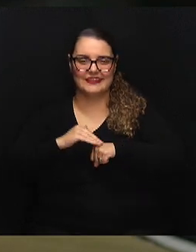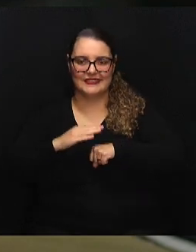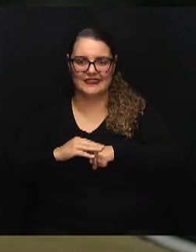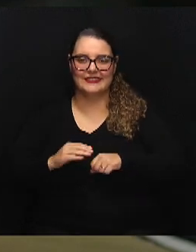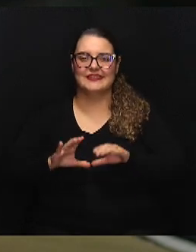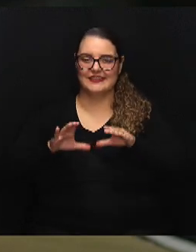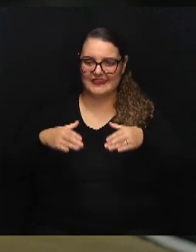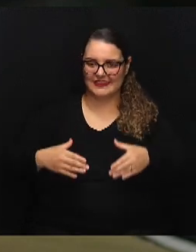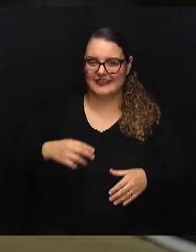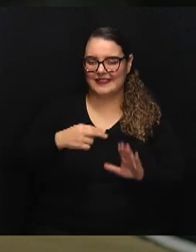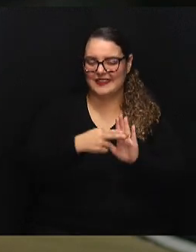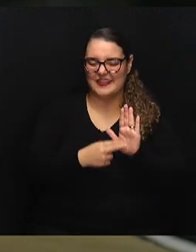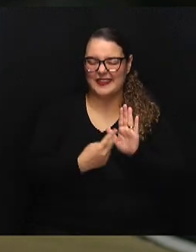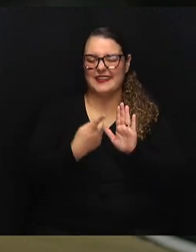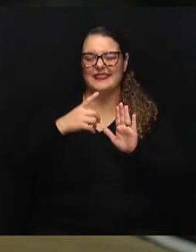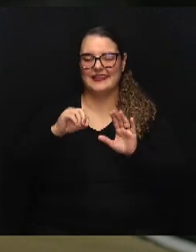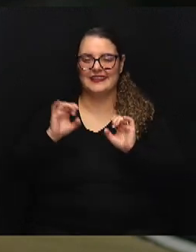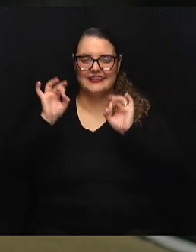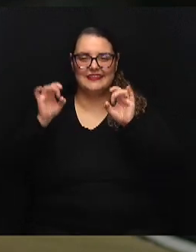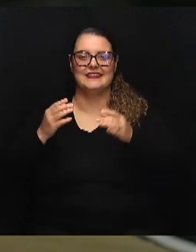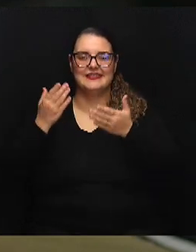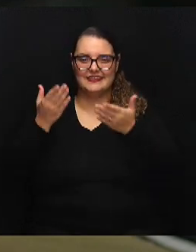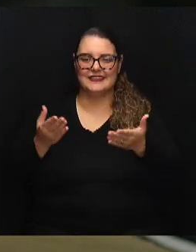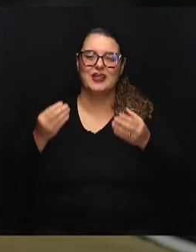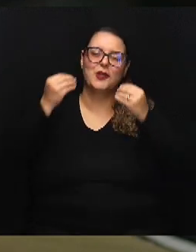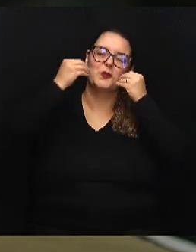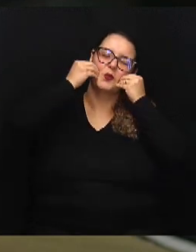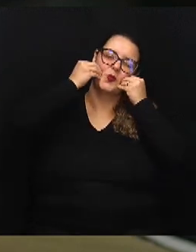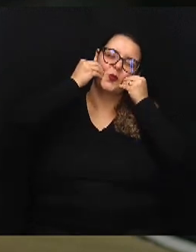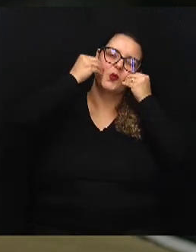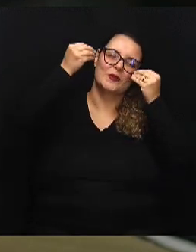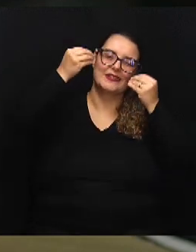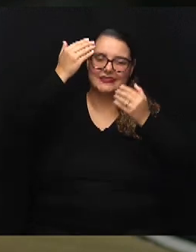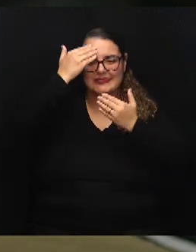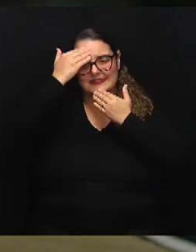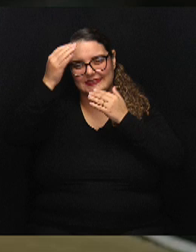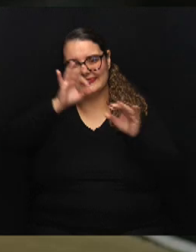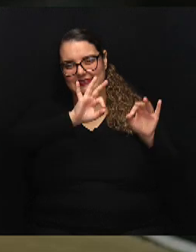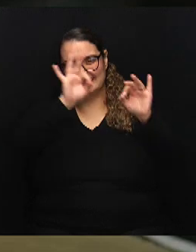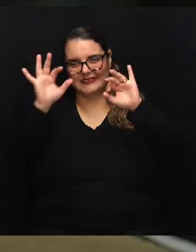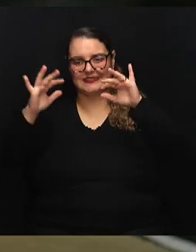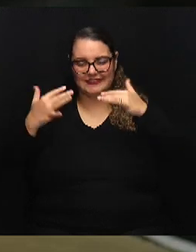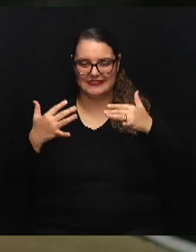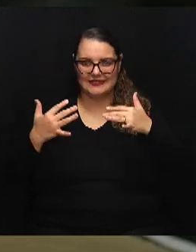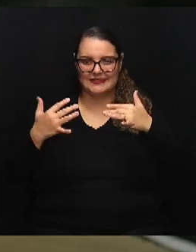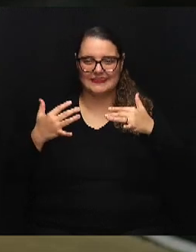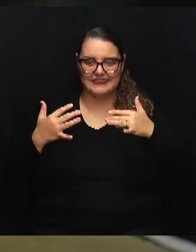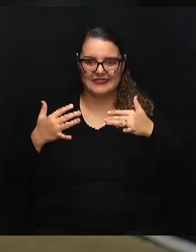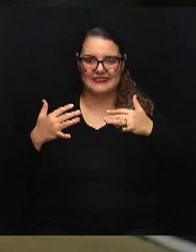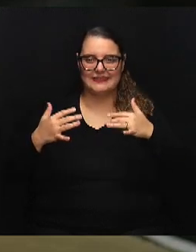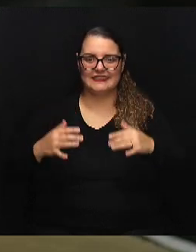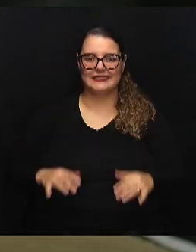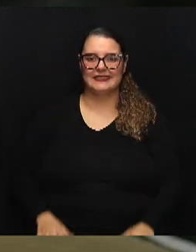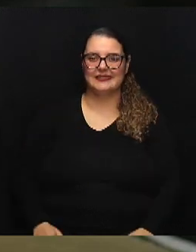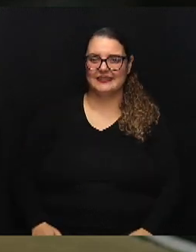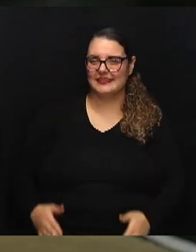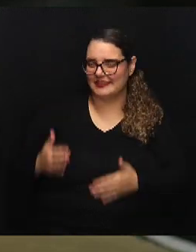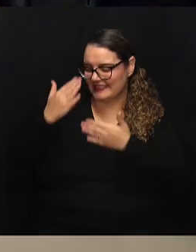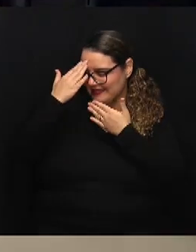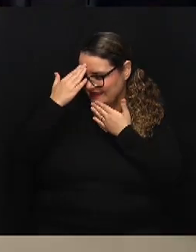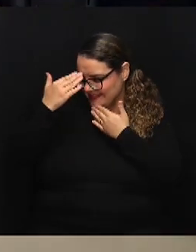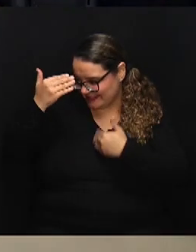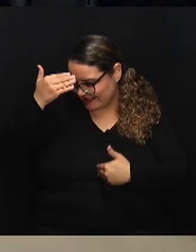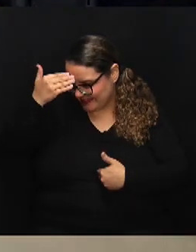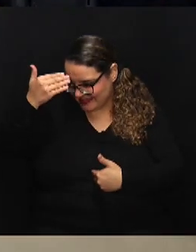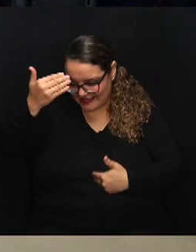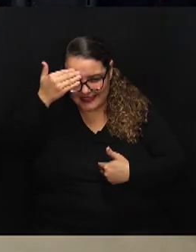equipe nota 10, especialmente para você. Beijo grande, obrigada pela sua participação, pela sua audiência, mais uma vez